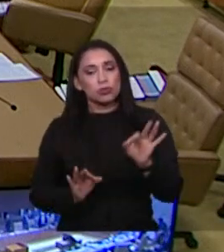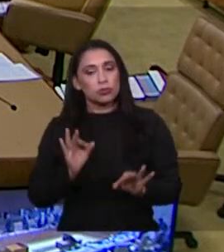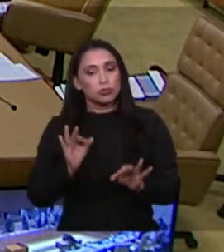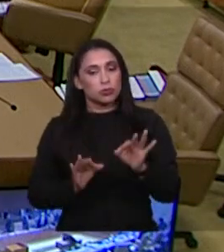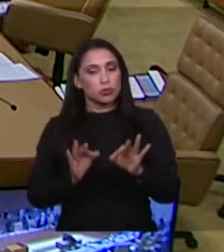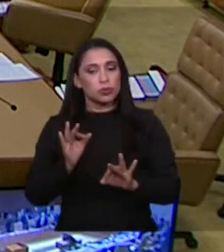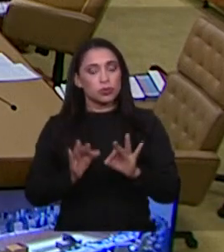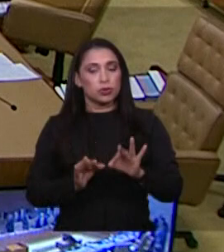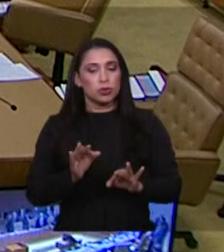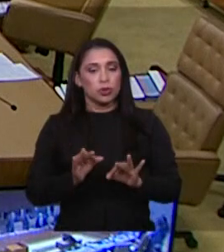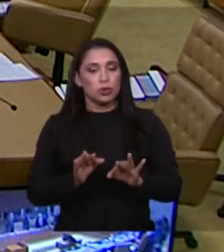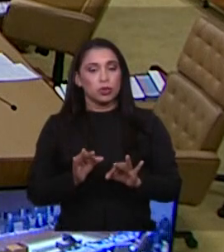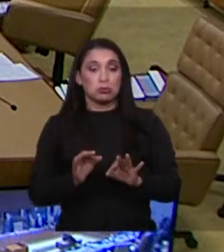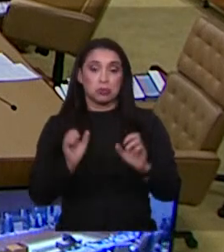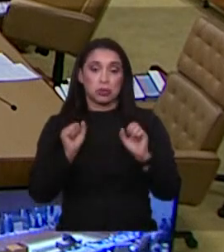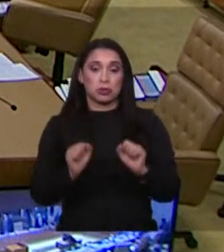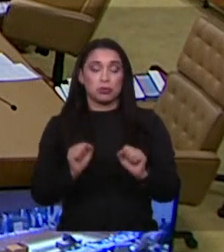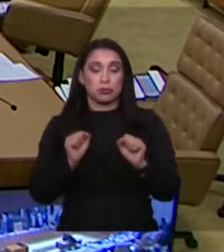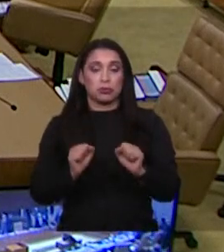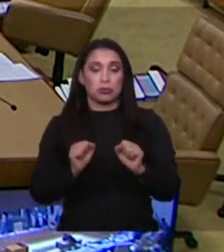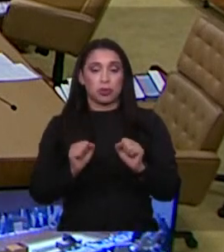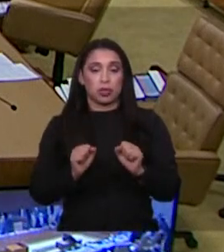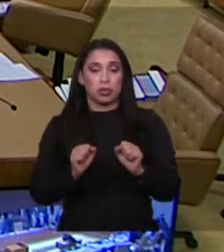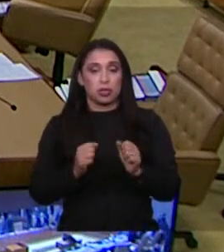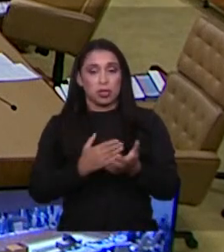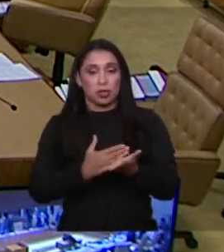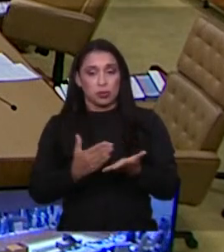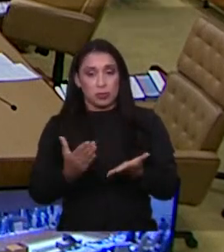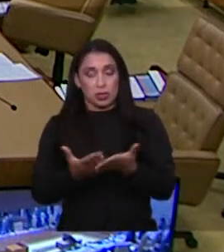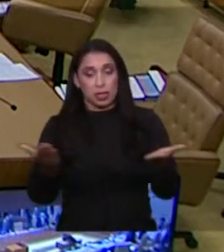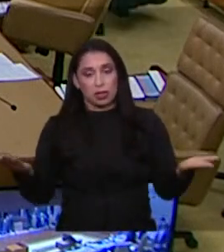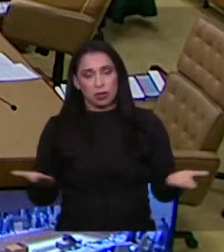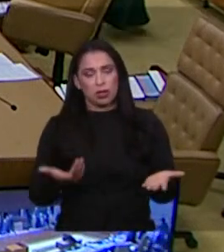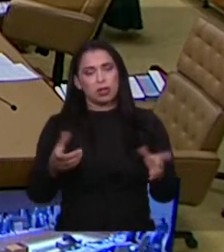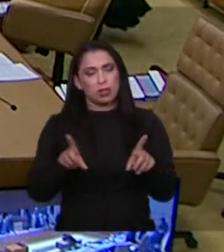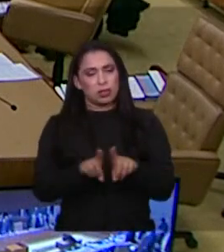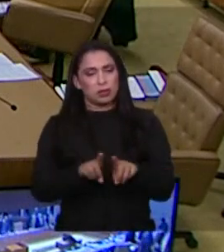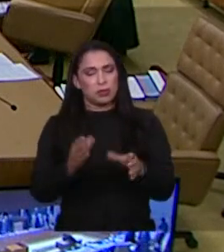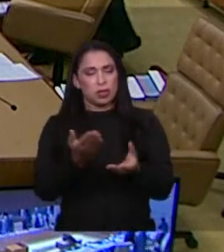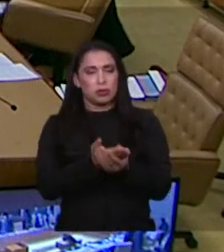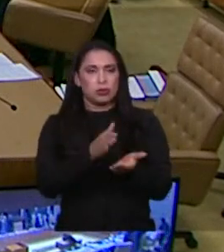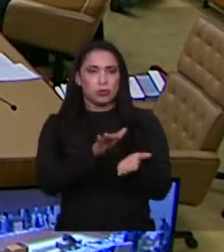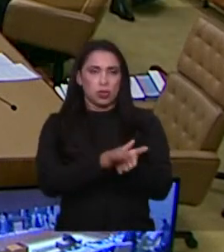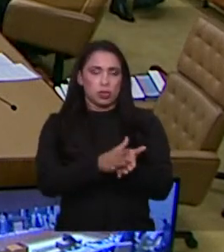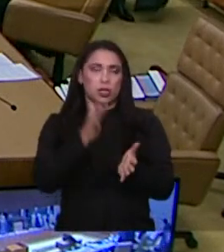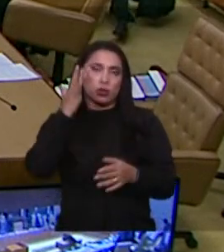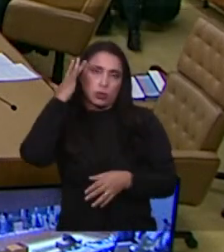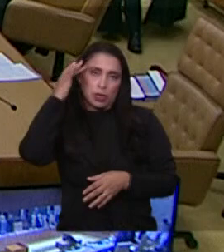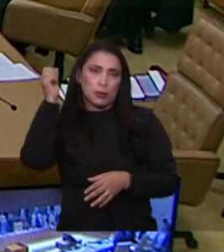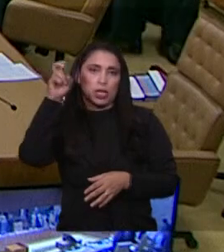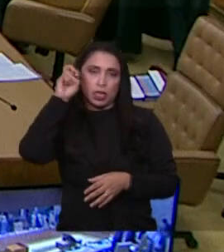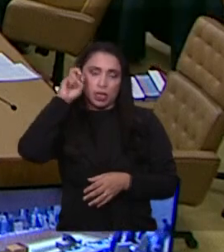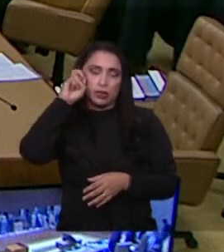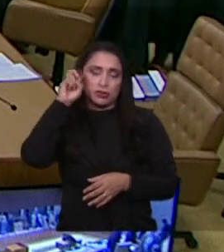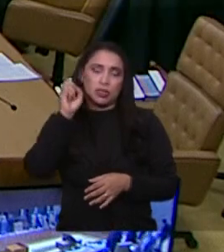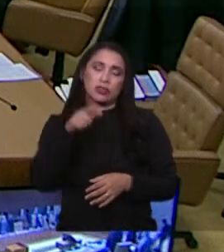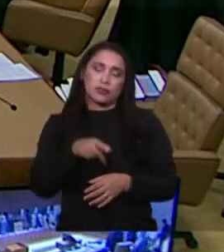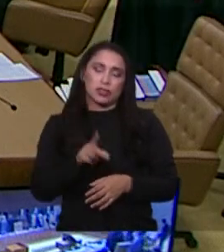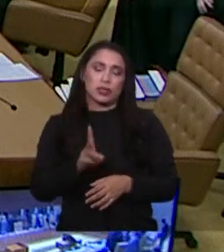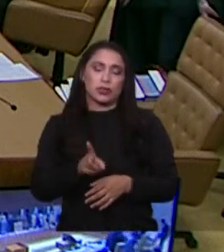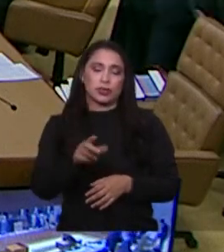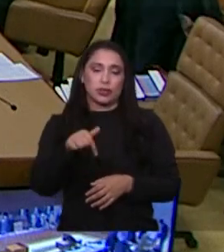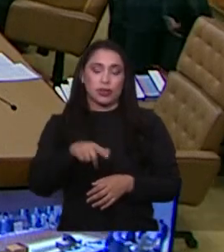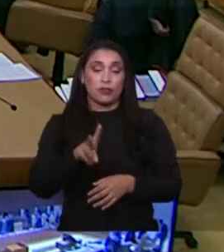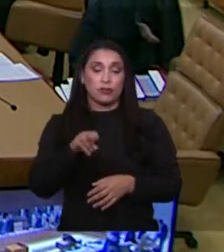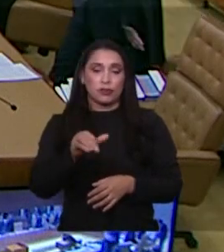julgamento que poderá ser realizado agora e também os processos que podem migrar para a sessão de amanhã, quinta-feira, que você também continua acompanhando.